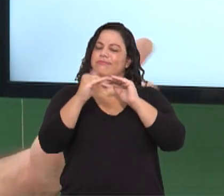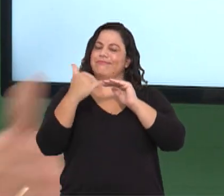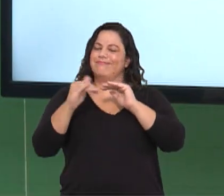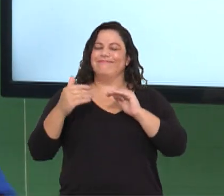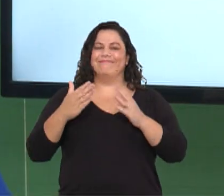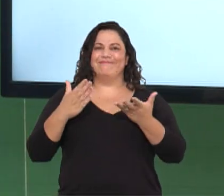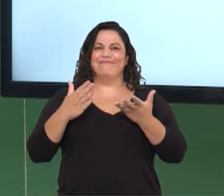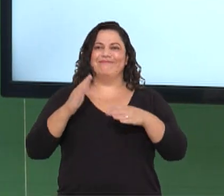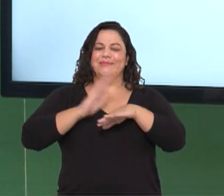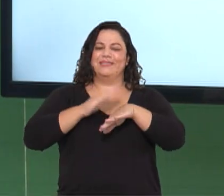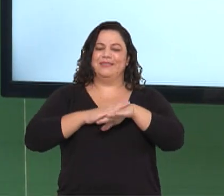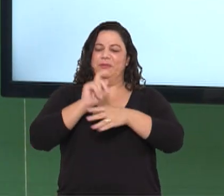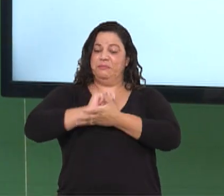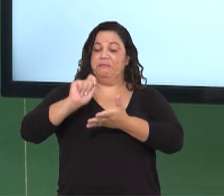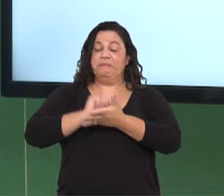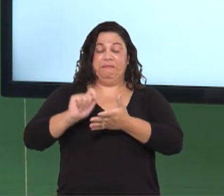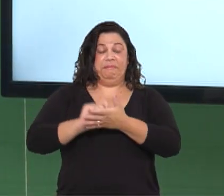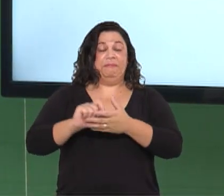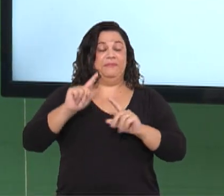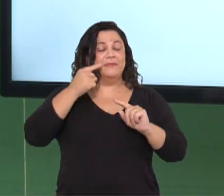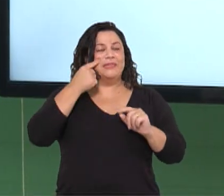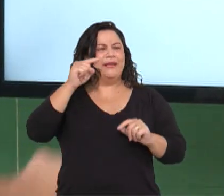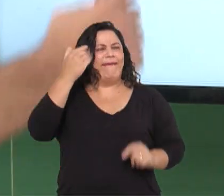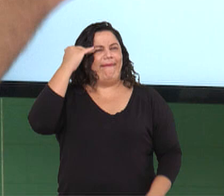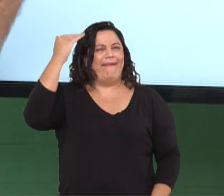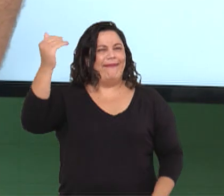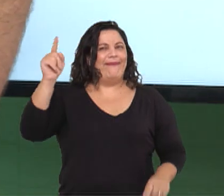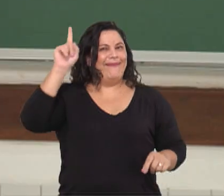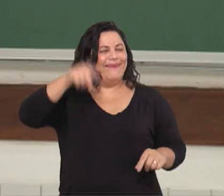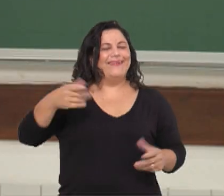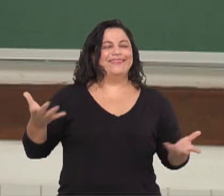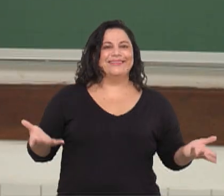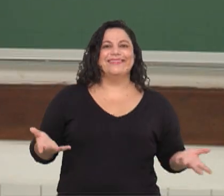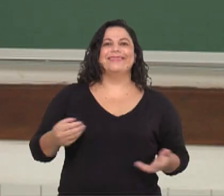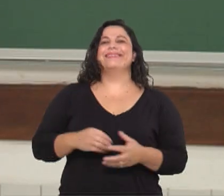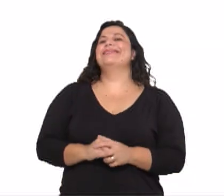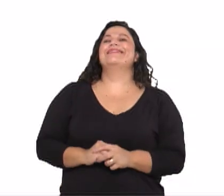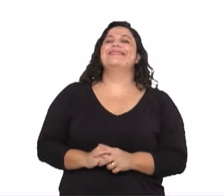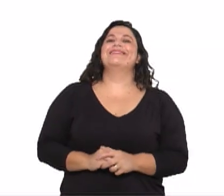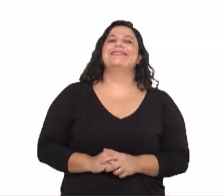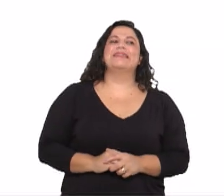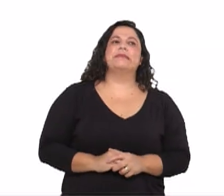se torna um novo Ferreira Goulart. Pense sobre isso. Depois eu tenho o